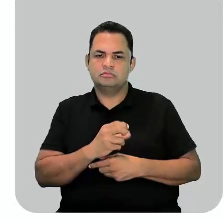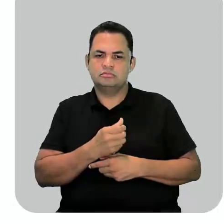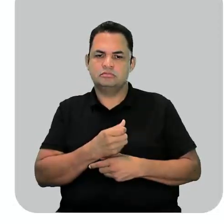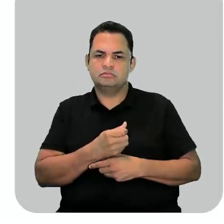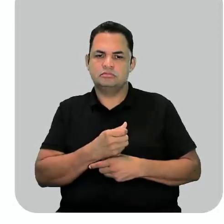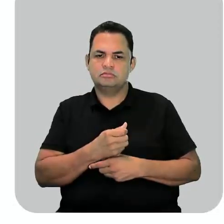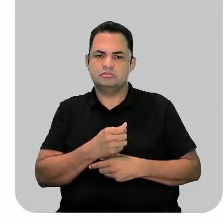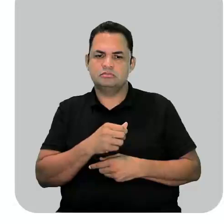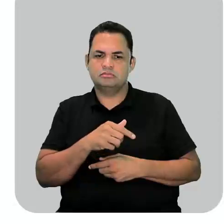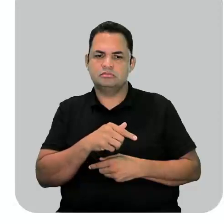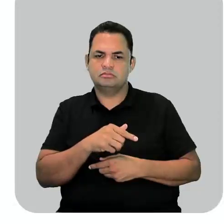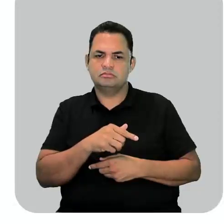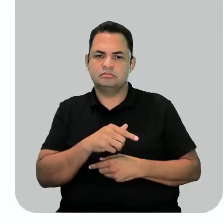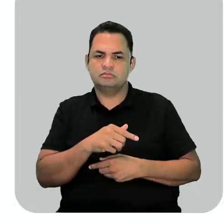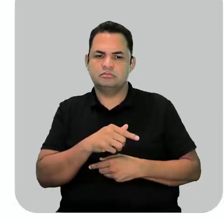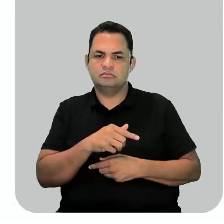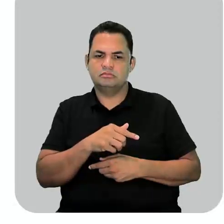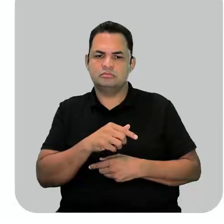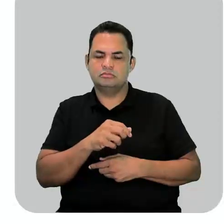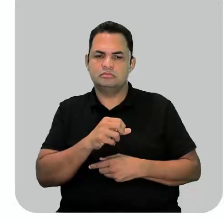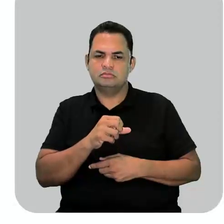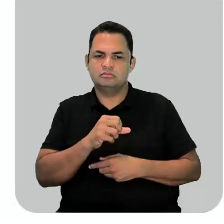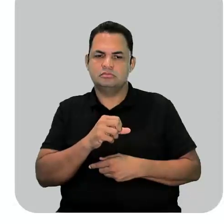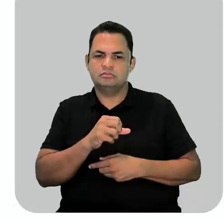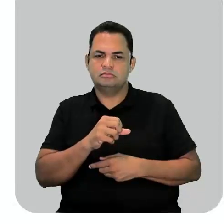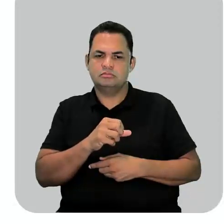5, 6, 7,